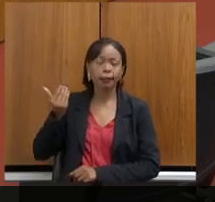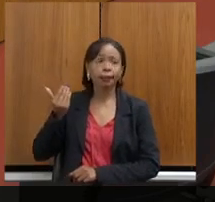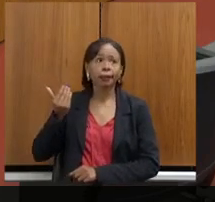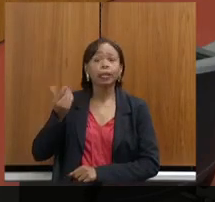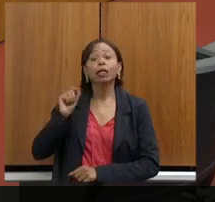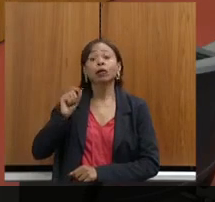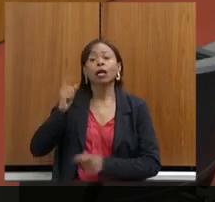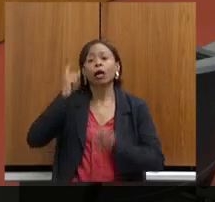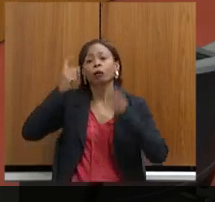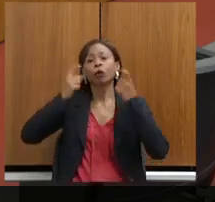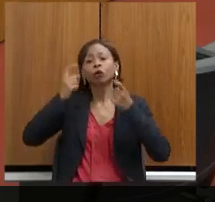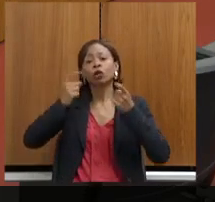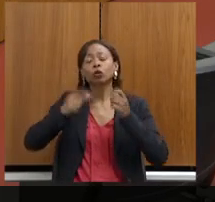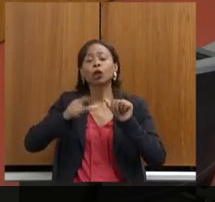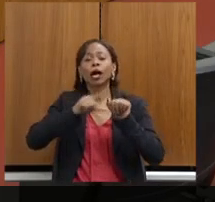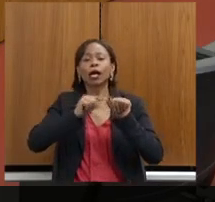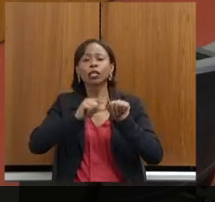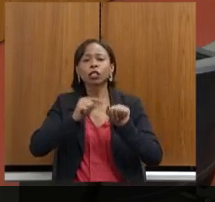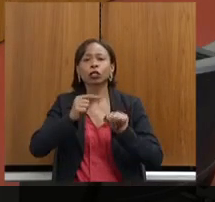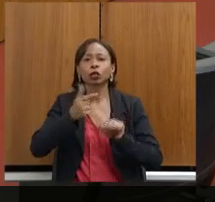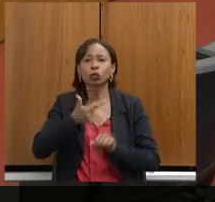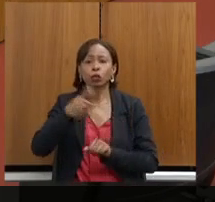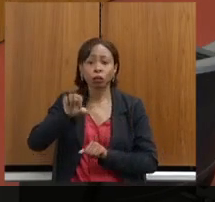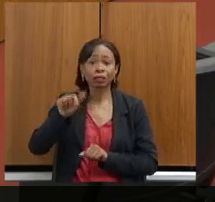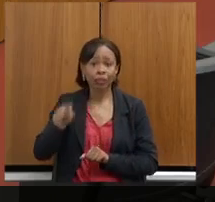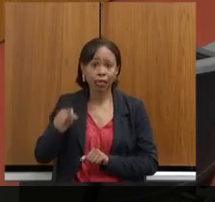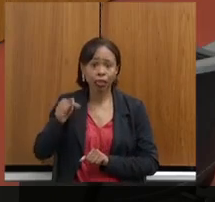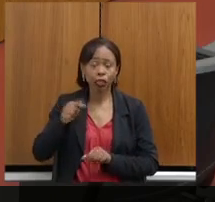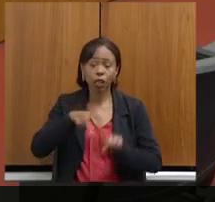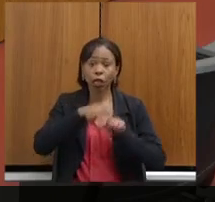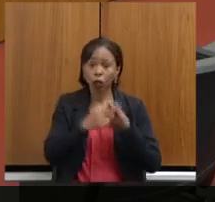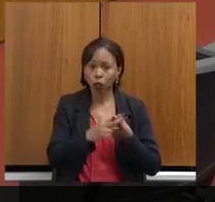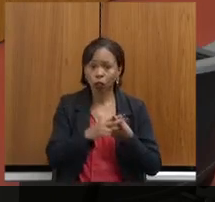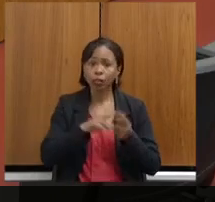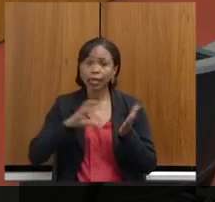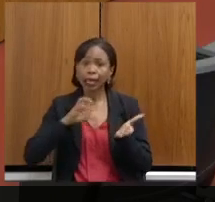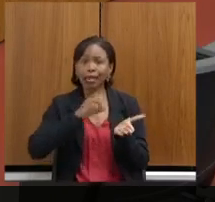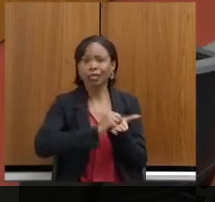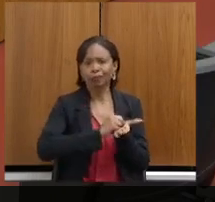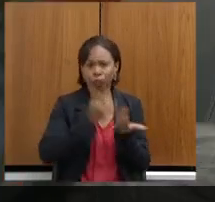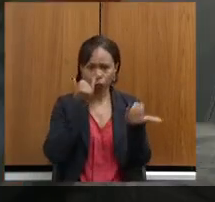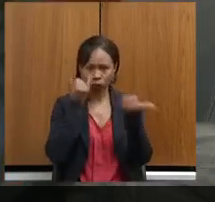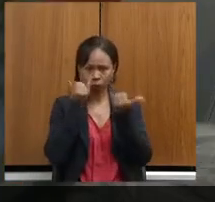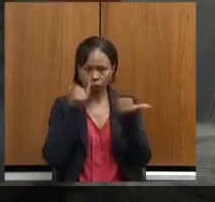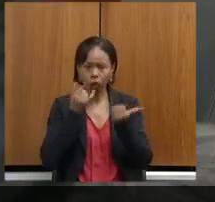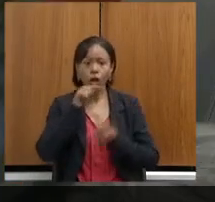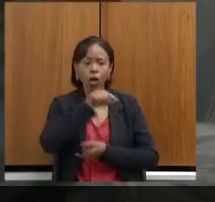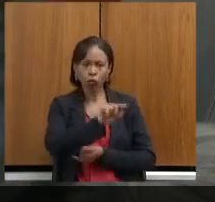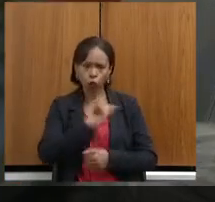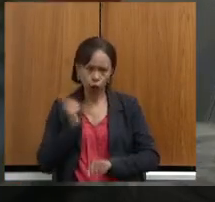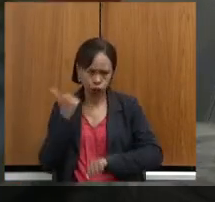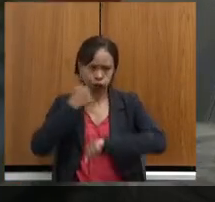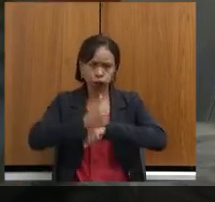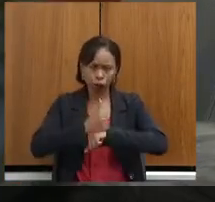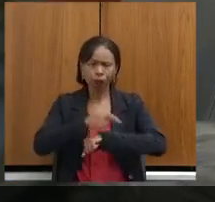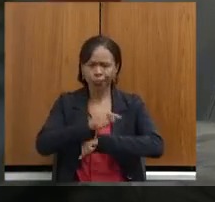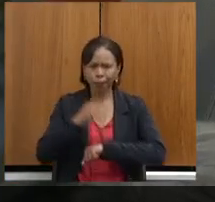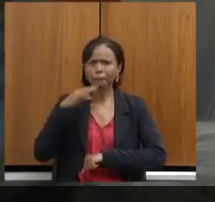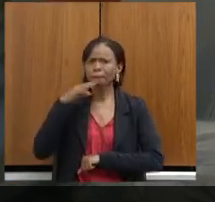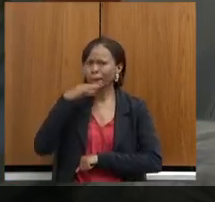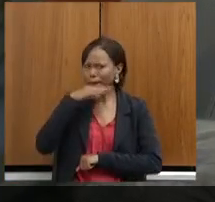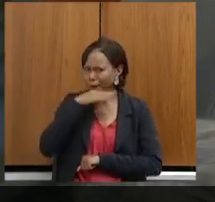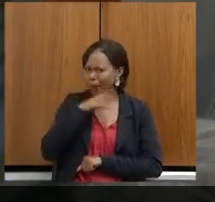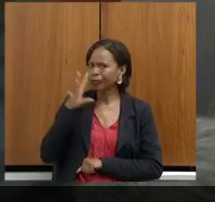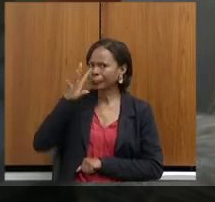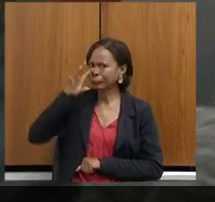de regulamentar o Art um Celta com som do Estado integrando esse banco de dados após a chegada dos shows ouviu aqui a resistência que